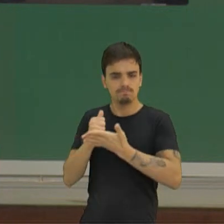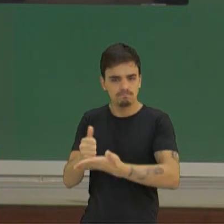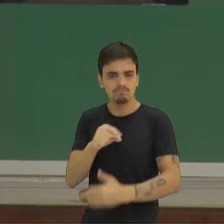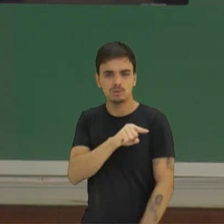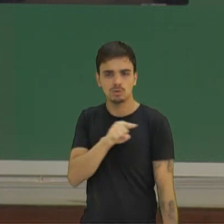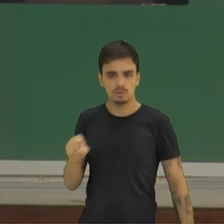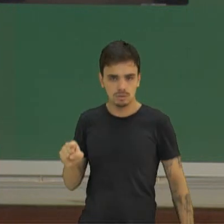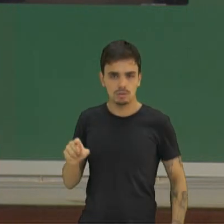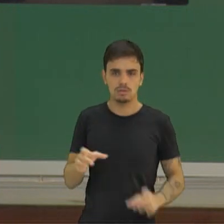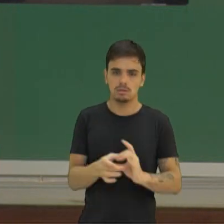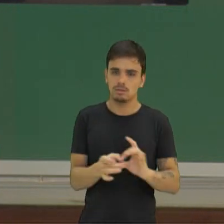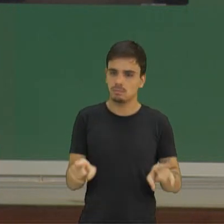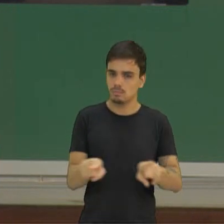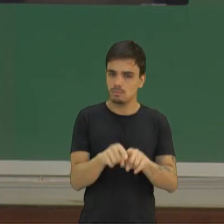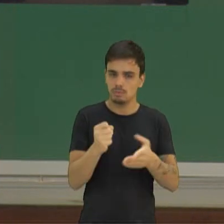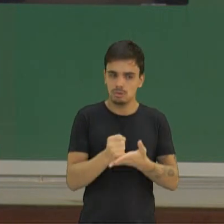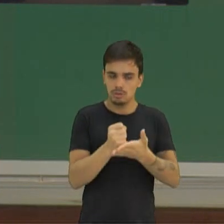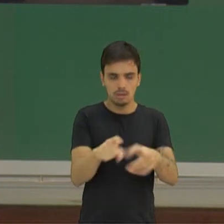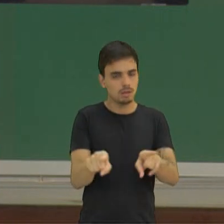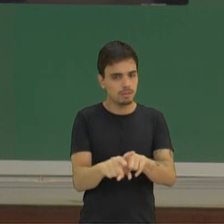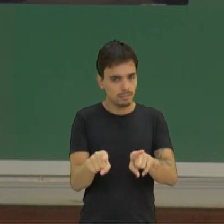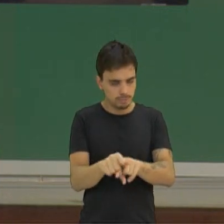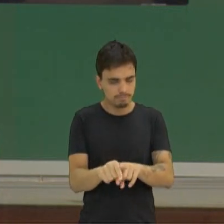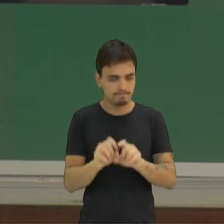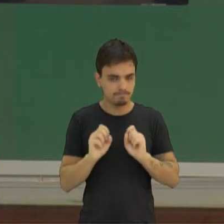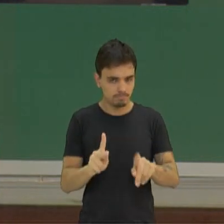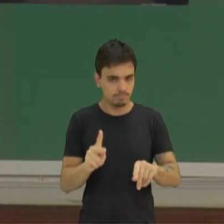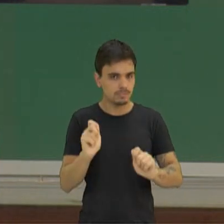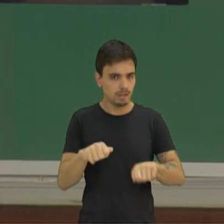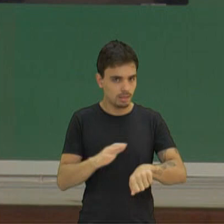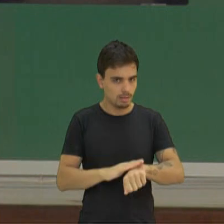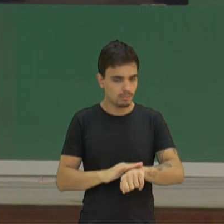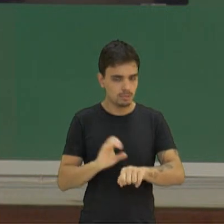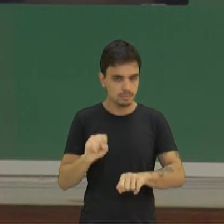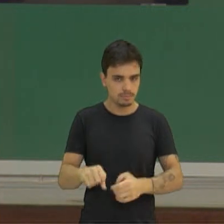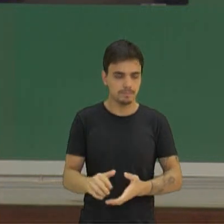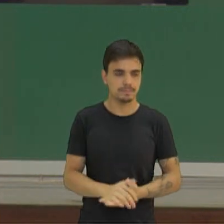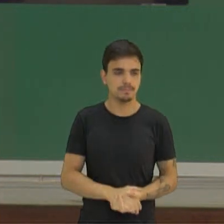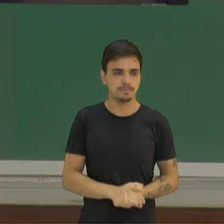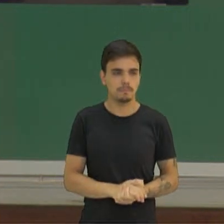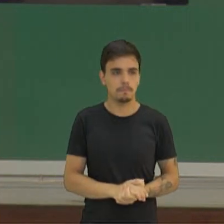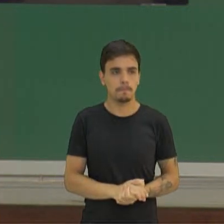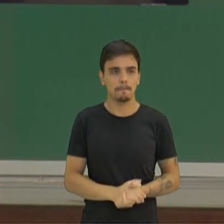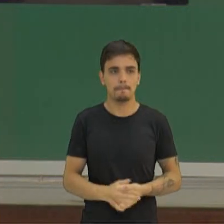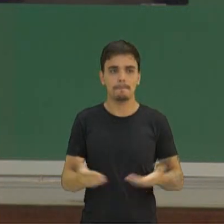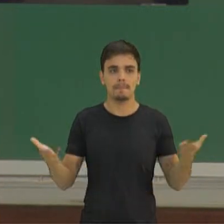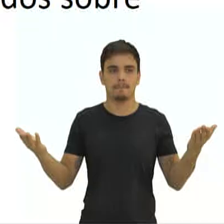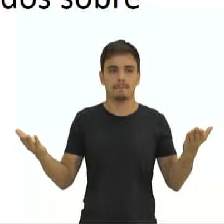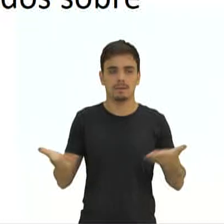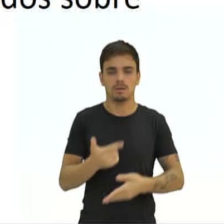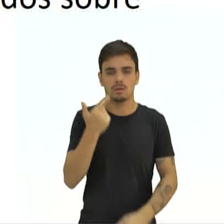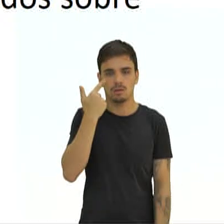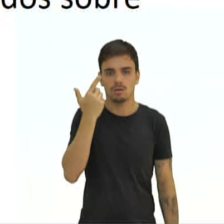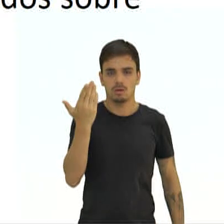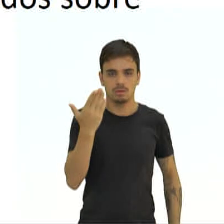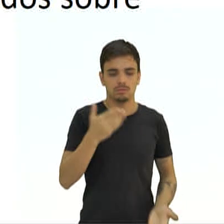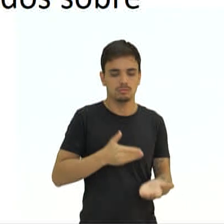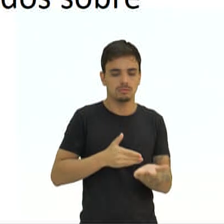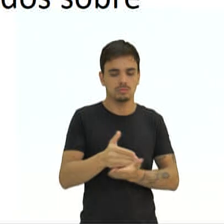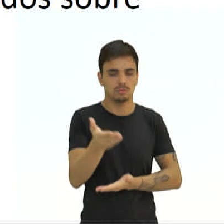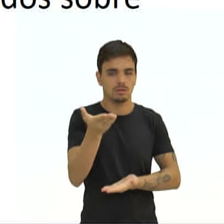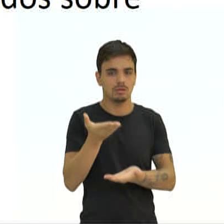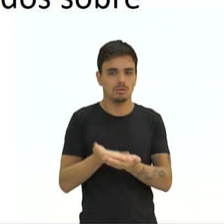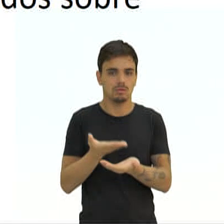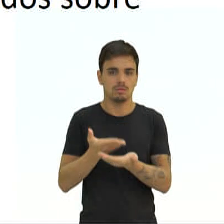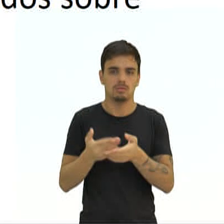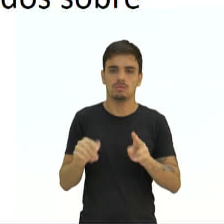estará lá disponível para te ajudar ainda há tempo tá é vamos lá eu inicio a minha